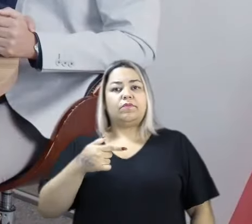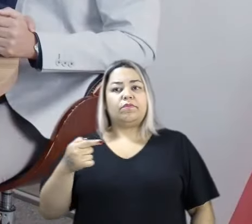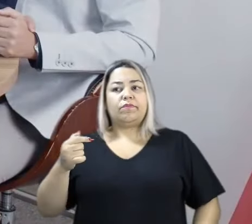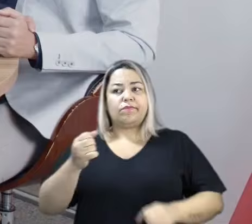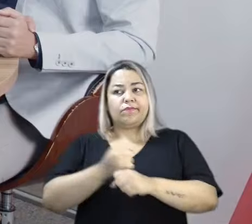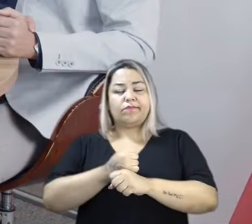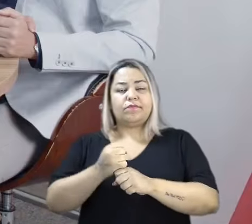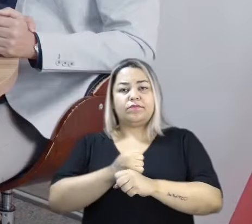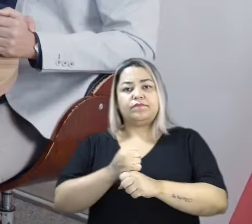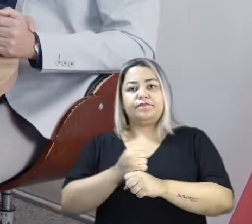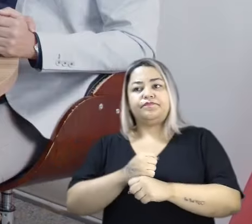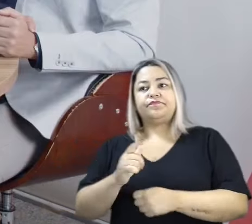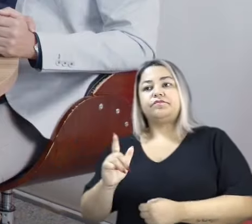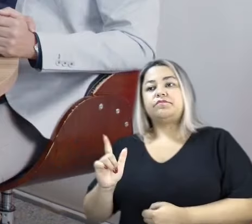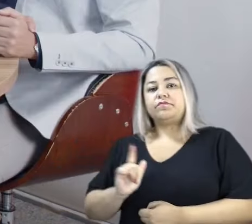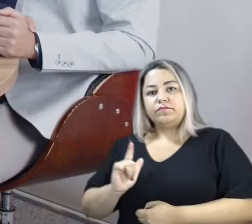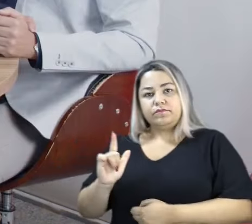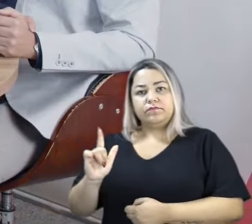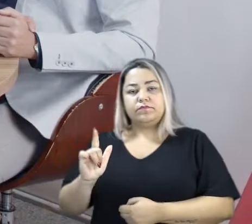anos, né, nós tivemos esse